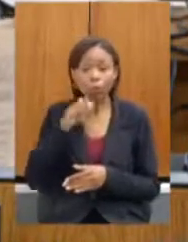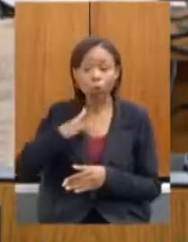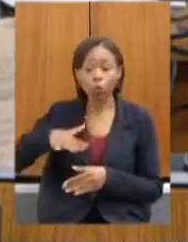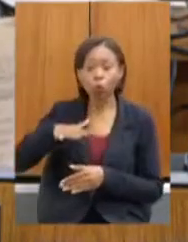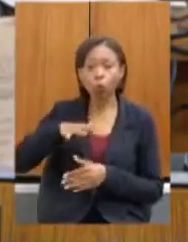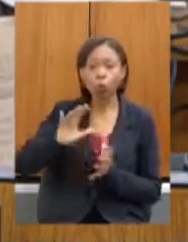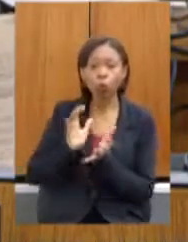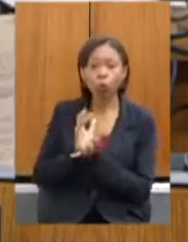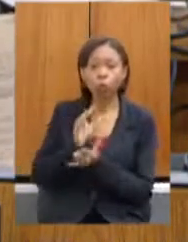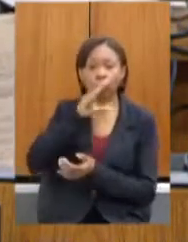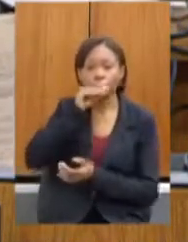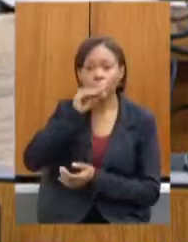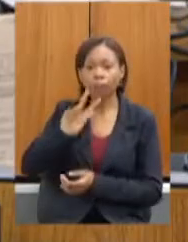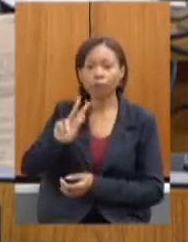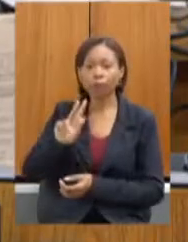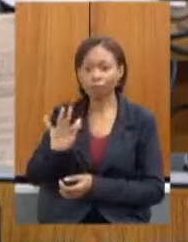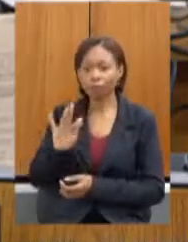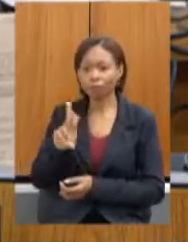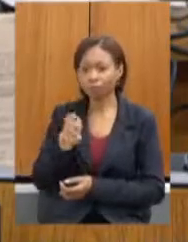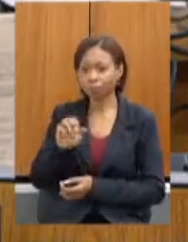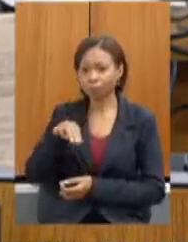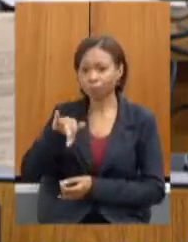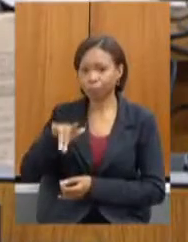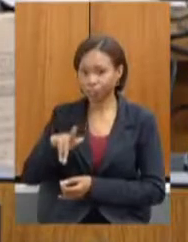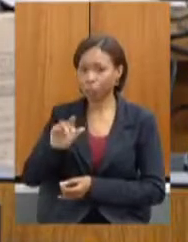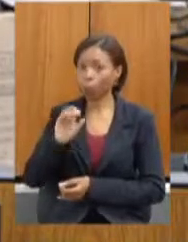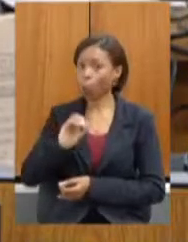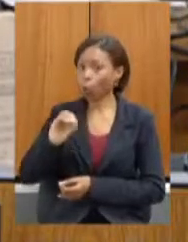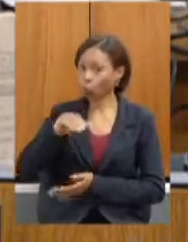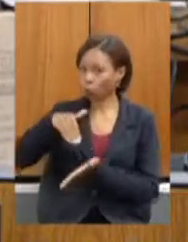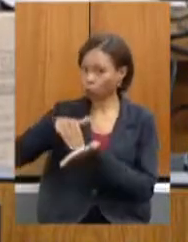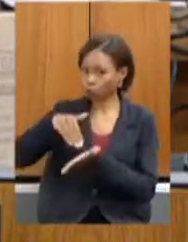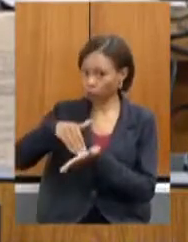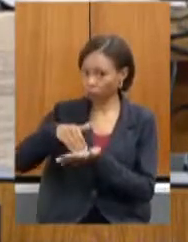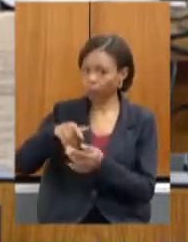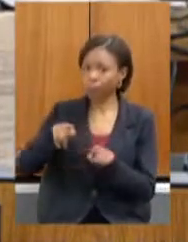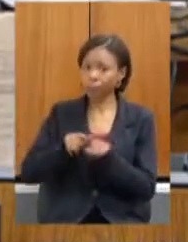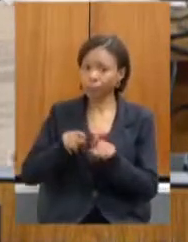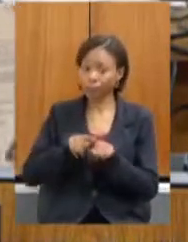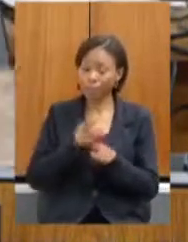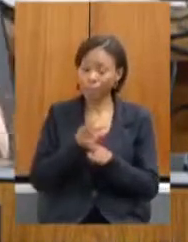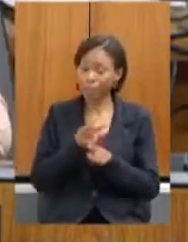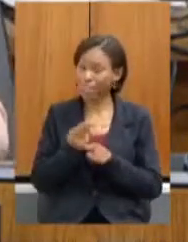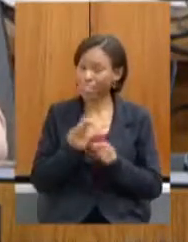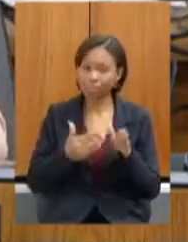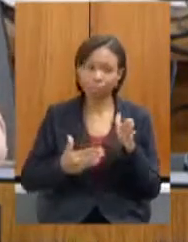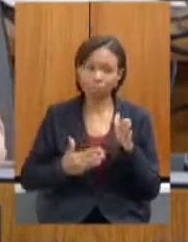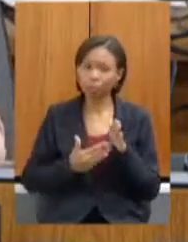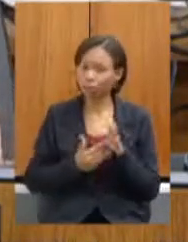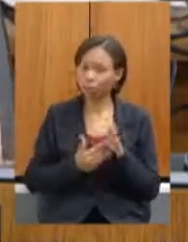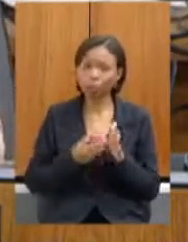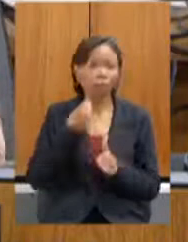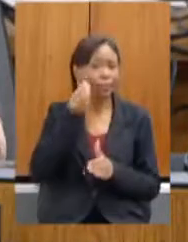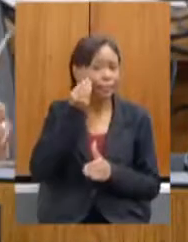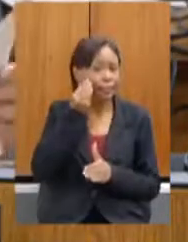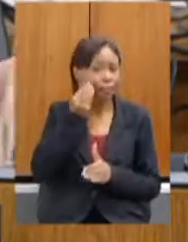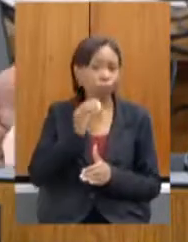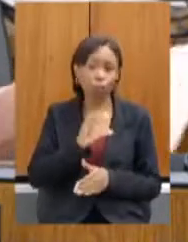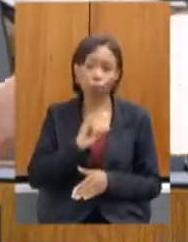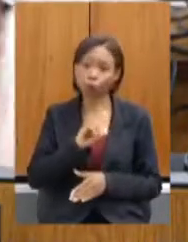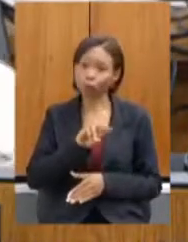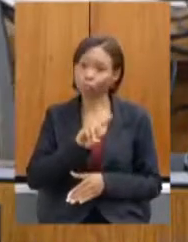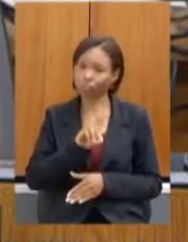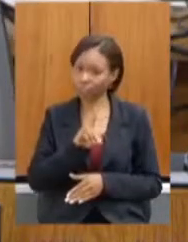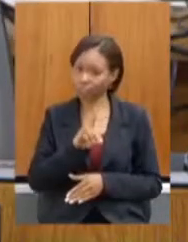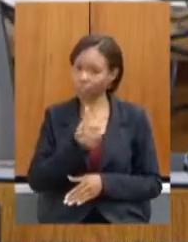no final de Outubro período no qual ocorreu também o vencimento de significativa quantidade de testes da corrida 19 Bom